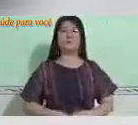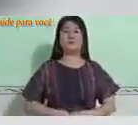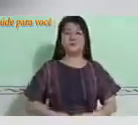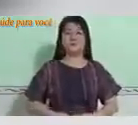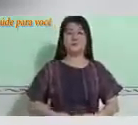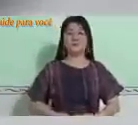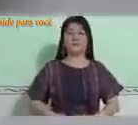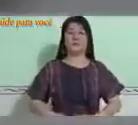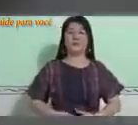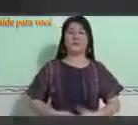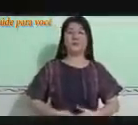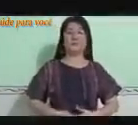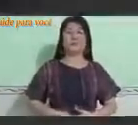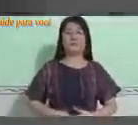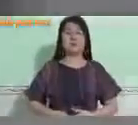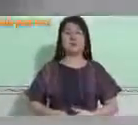TICOSGERALMNTEINCLUEUMAINJS cedilha